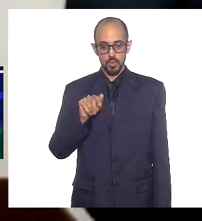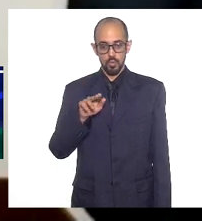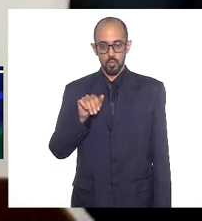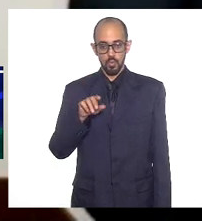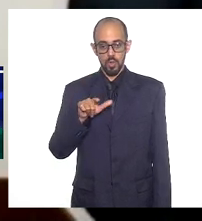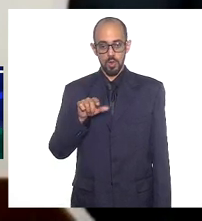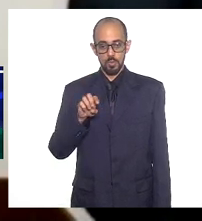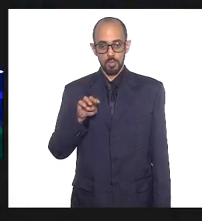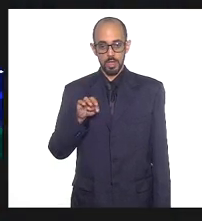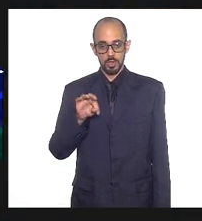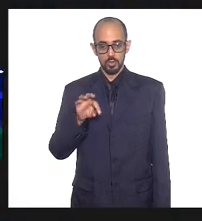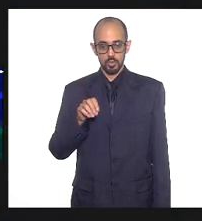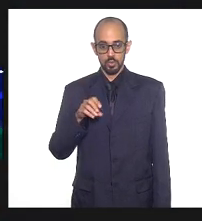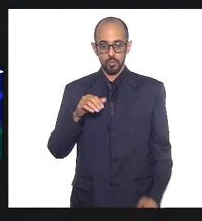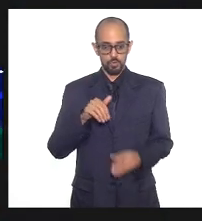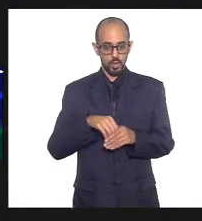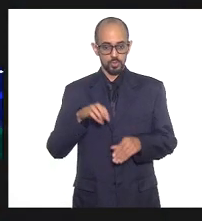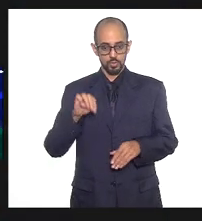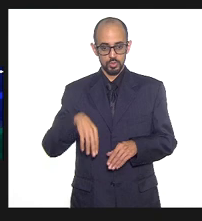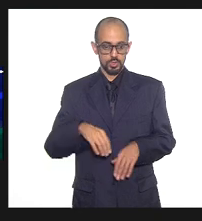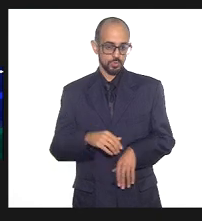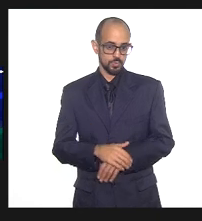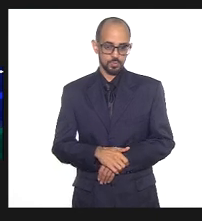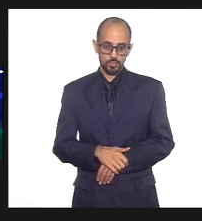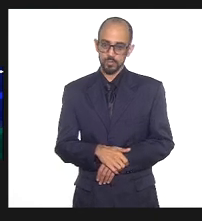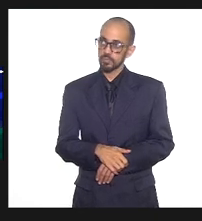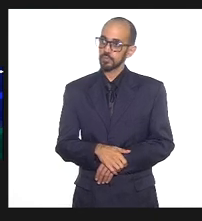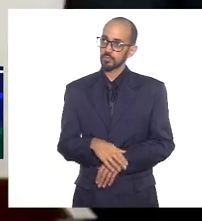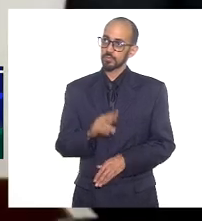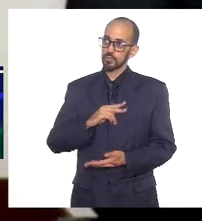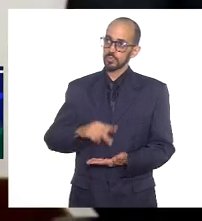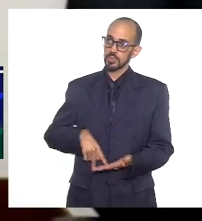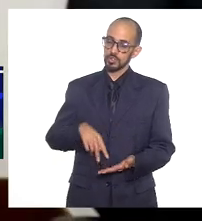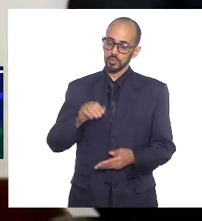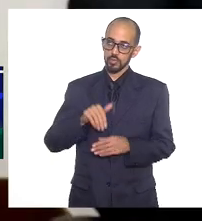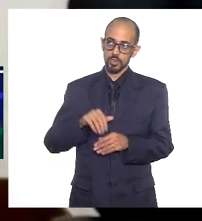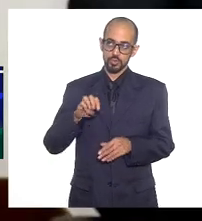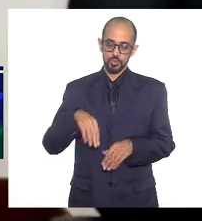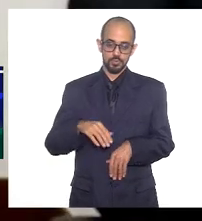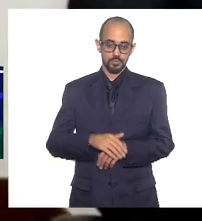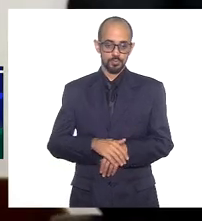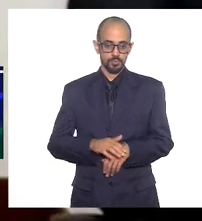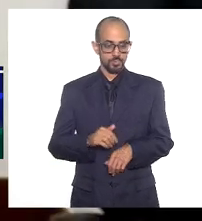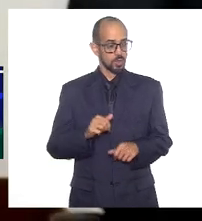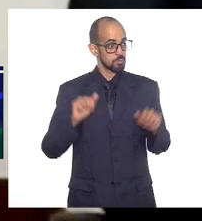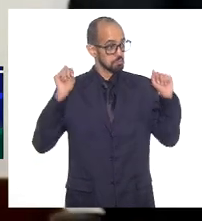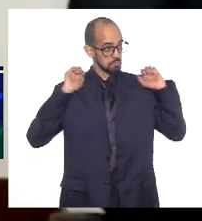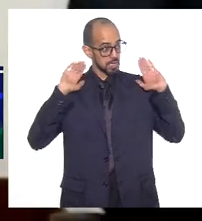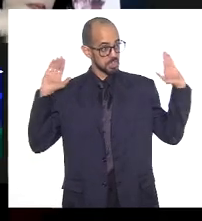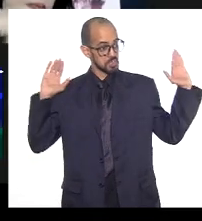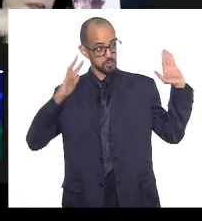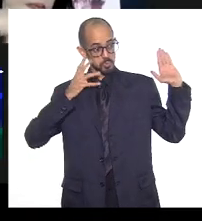voto sim presidente ok parei de bonito aí hein